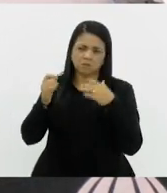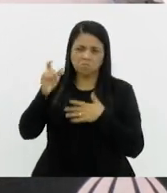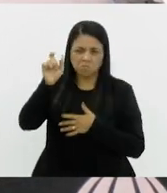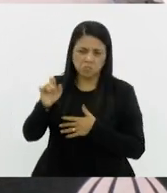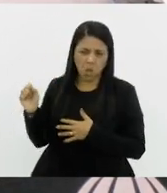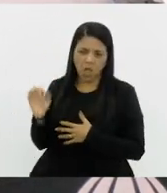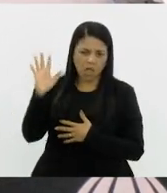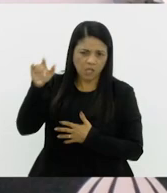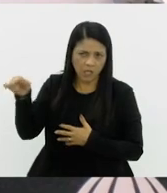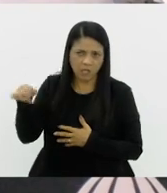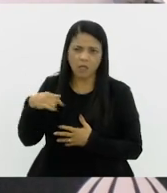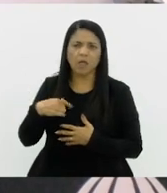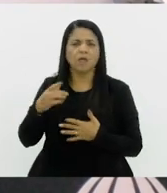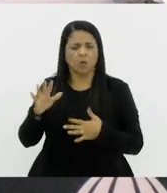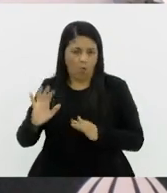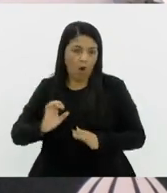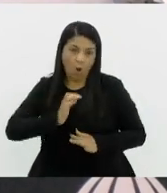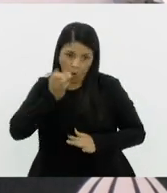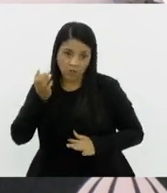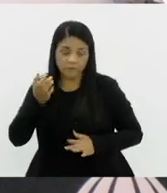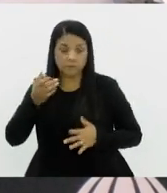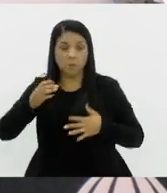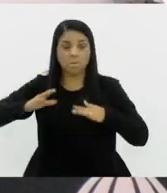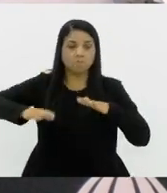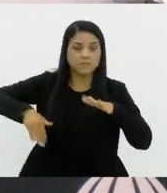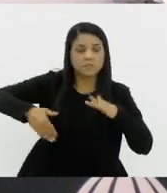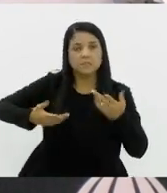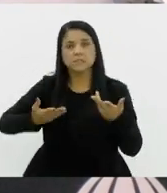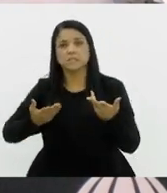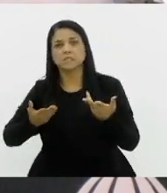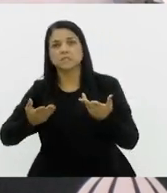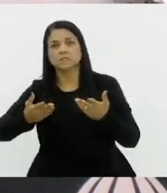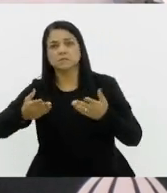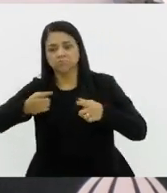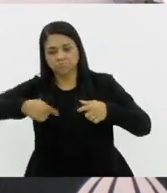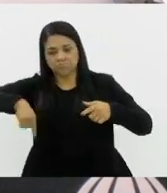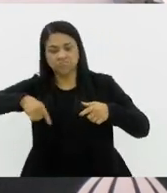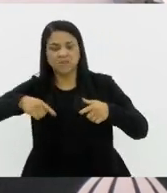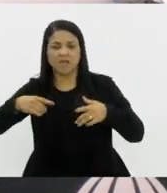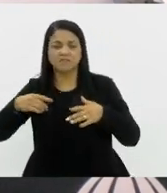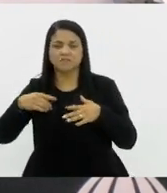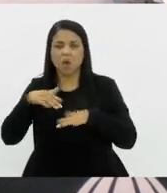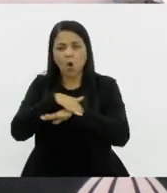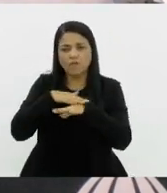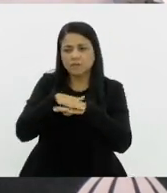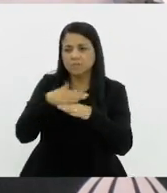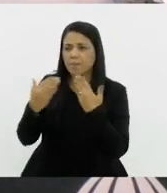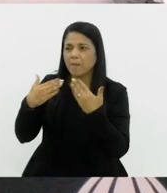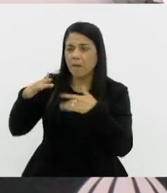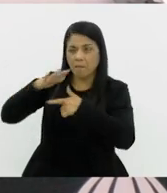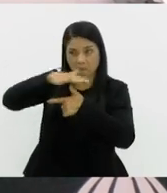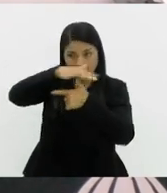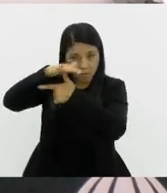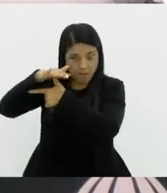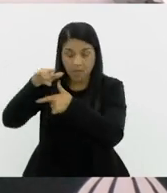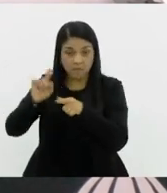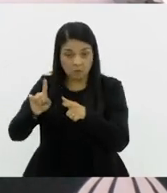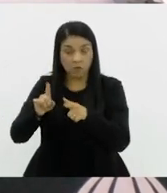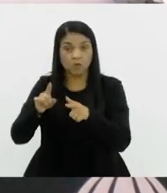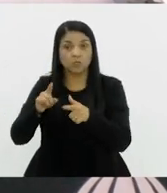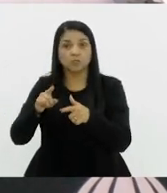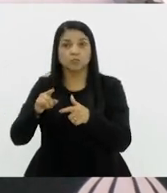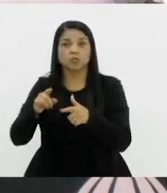de você estar lá, estar na tua piscina, ou estar conversando e vem alguém, mas é muito pior em comunidade de baixa renda, e eu não estou só falando